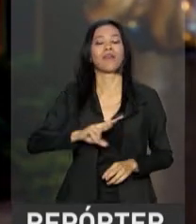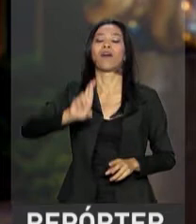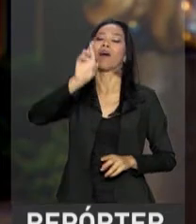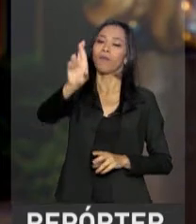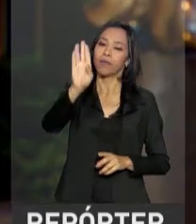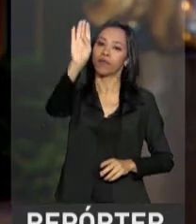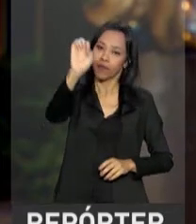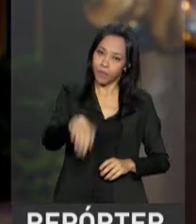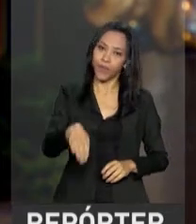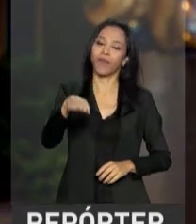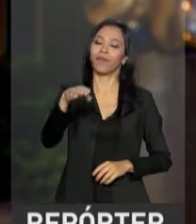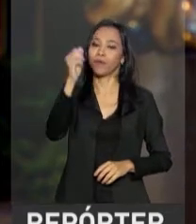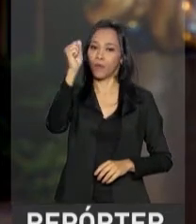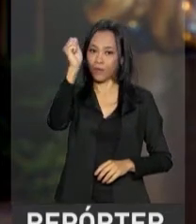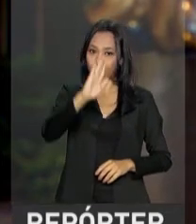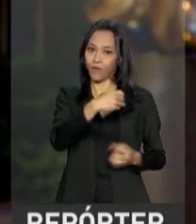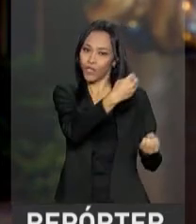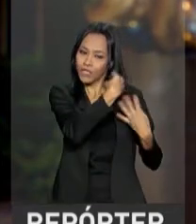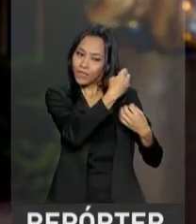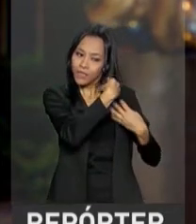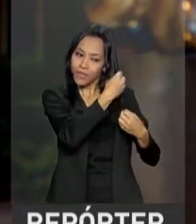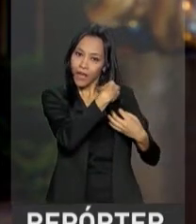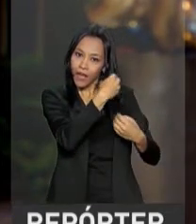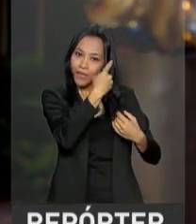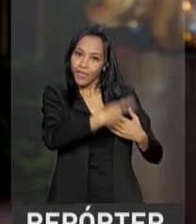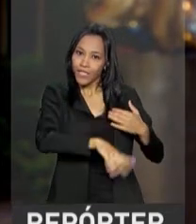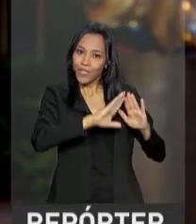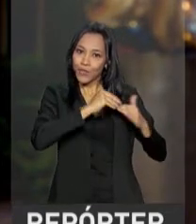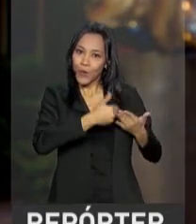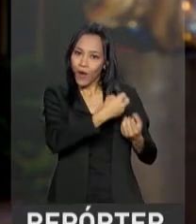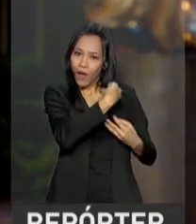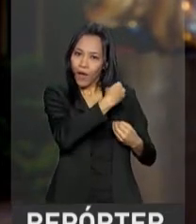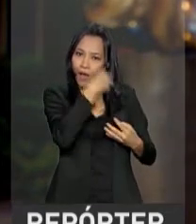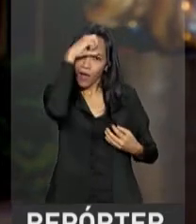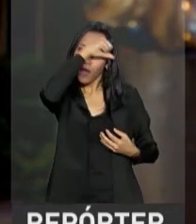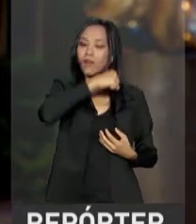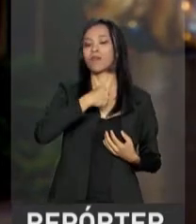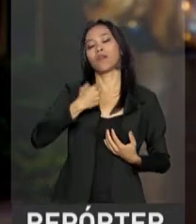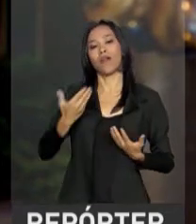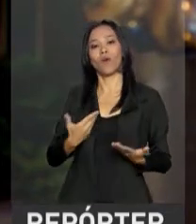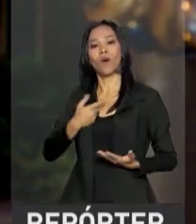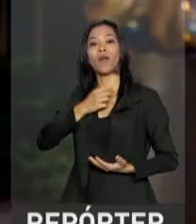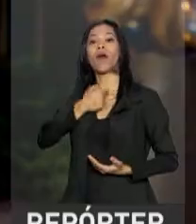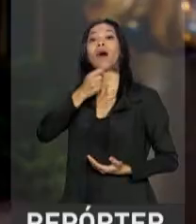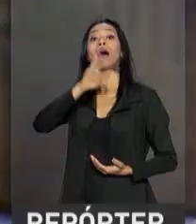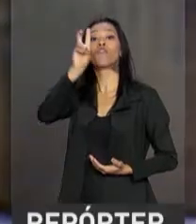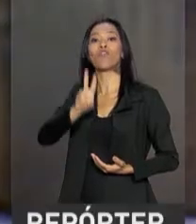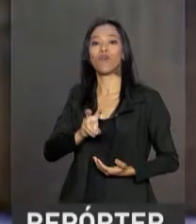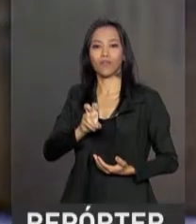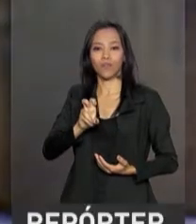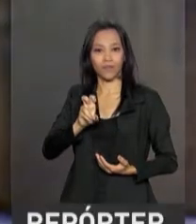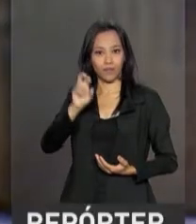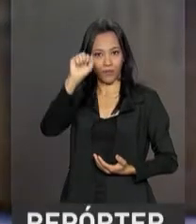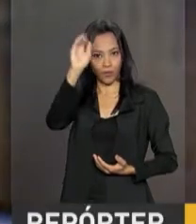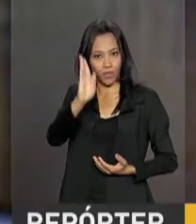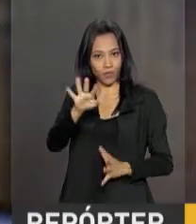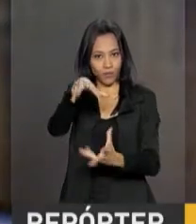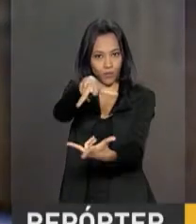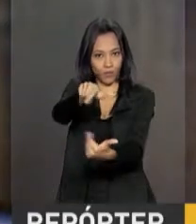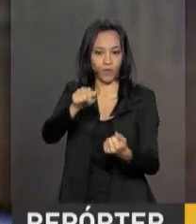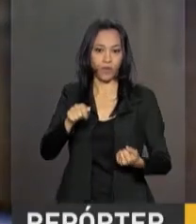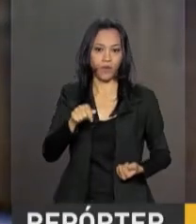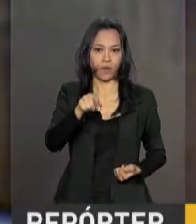base em tudo que nos foi repassado no Instituto Rio Branco e esperamos com isso elevar a voz do Brasil no mundo. Eu acho que o